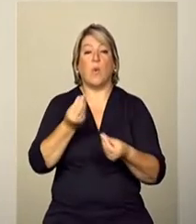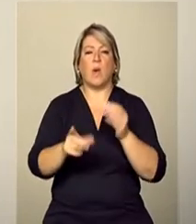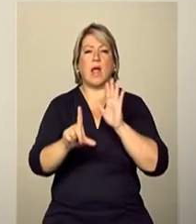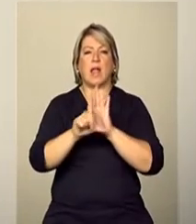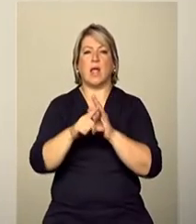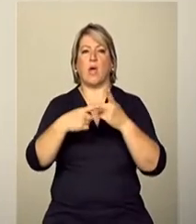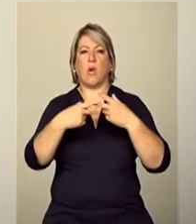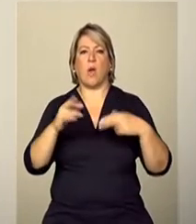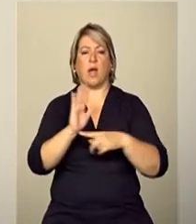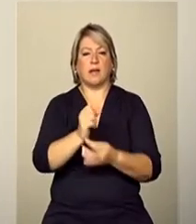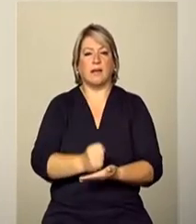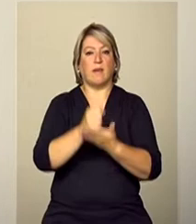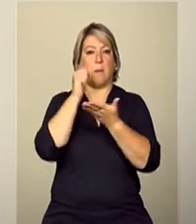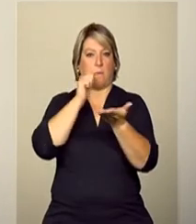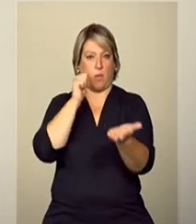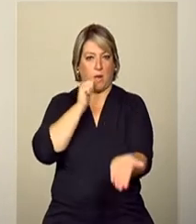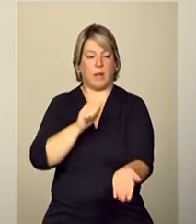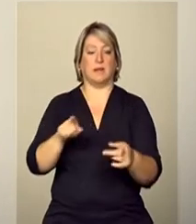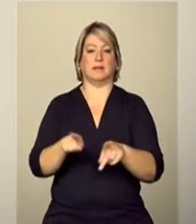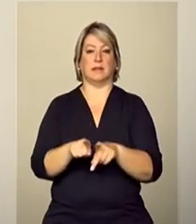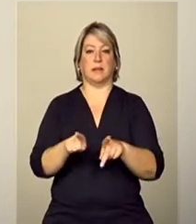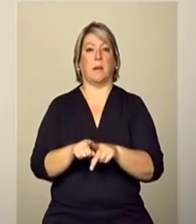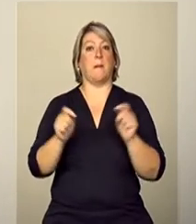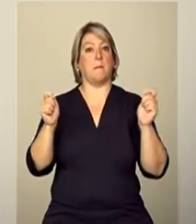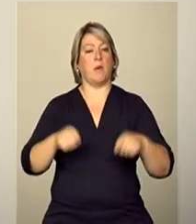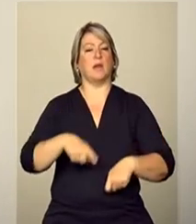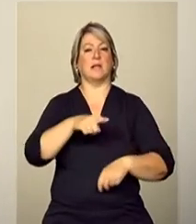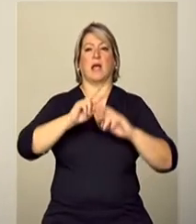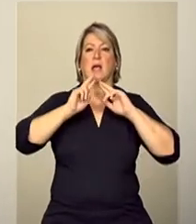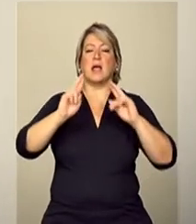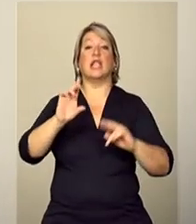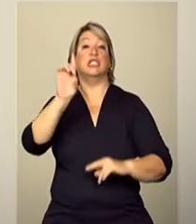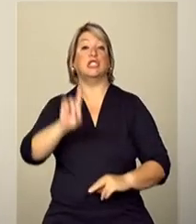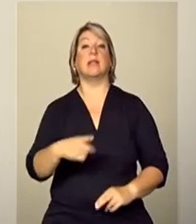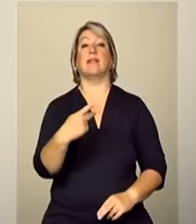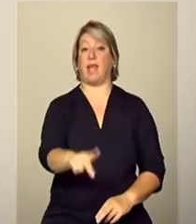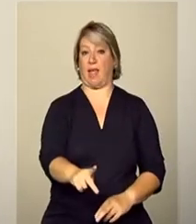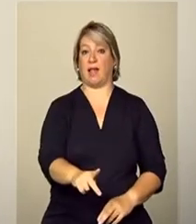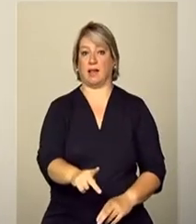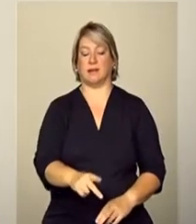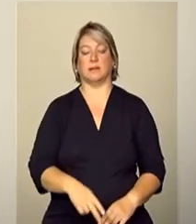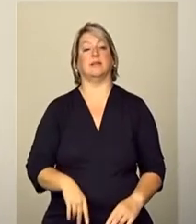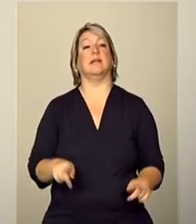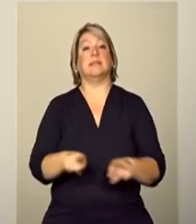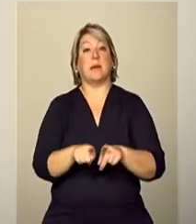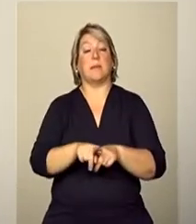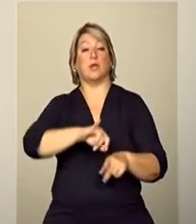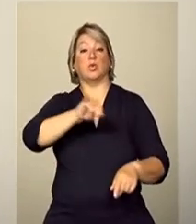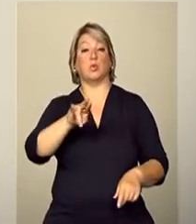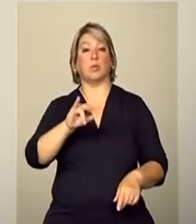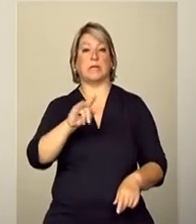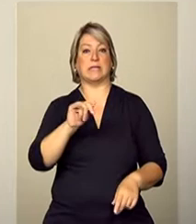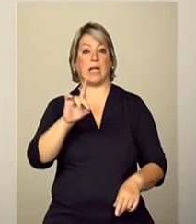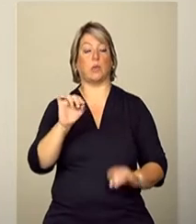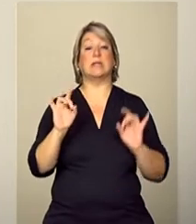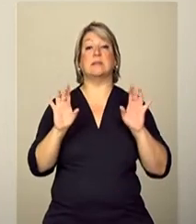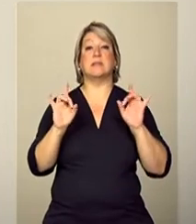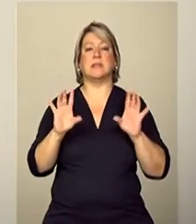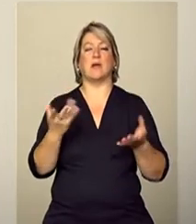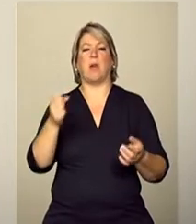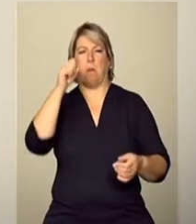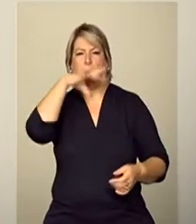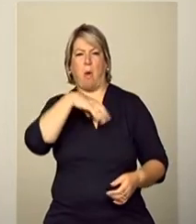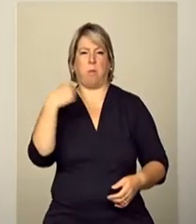assegurar a defesa da mulher que ela possa reivindicar seus direitos vai ter um Juizado Especial